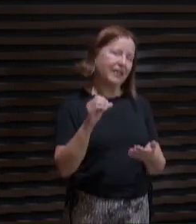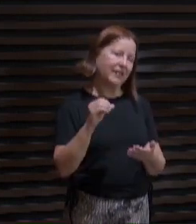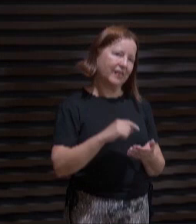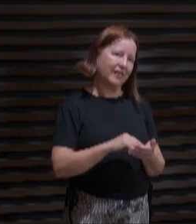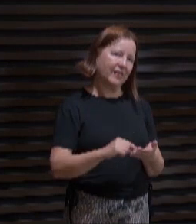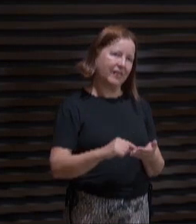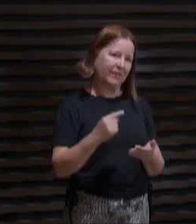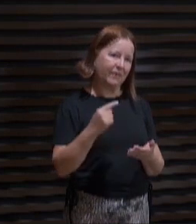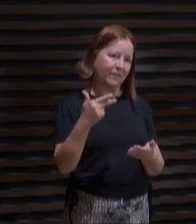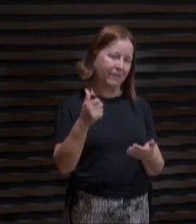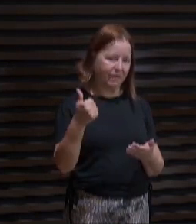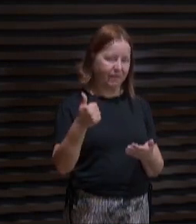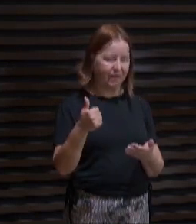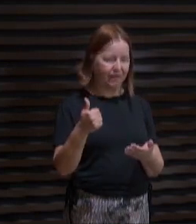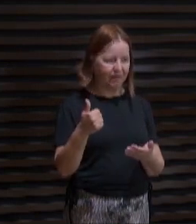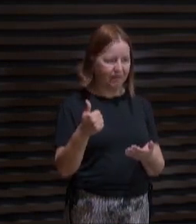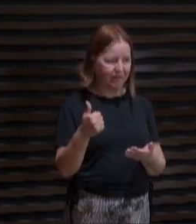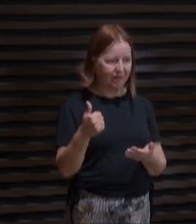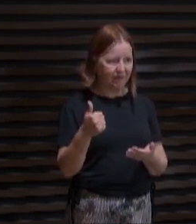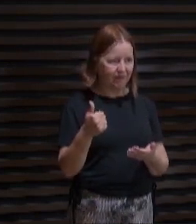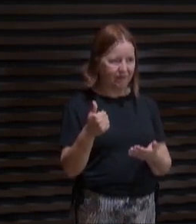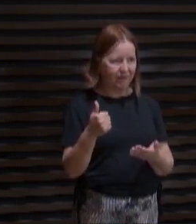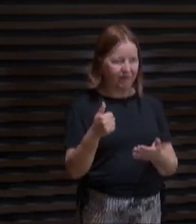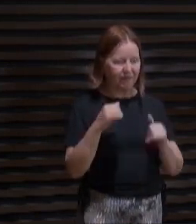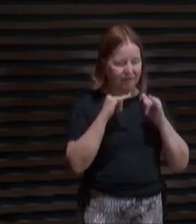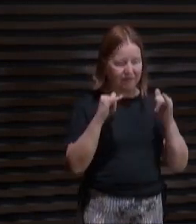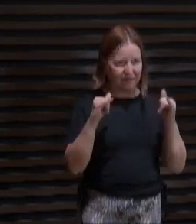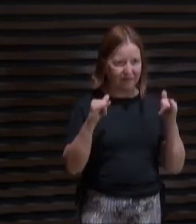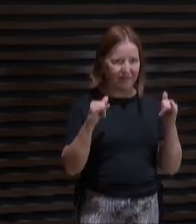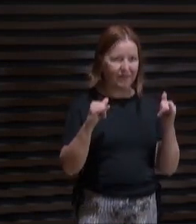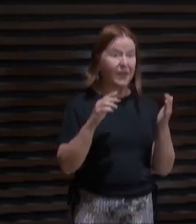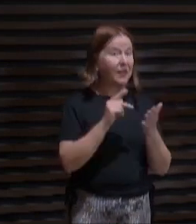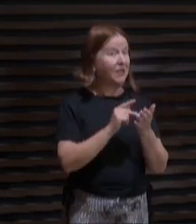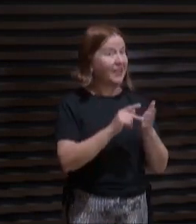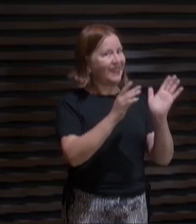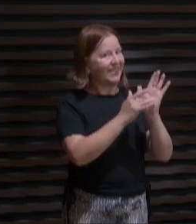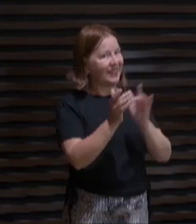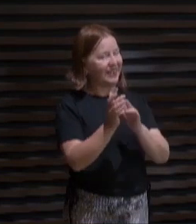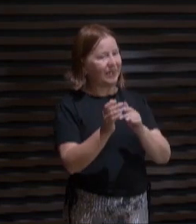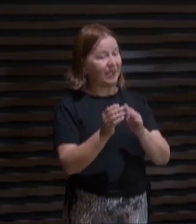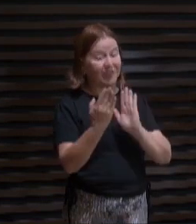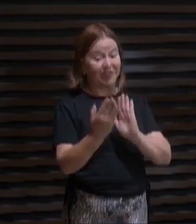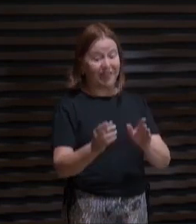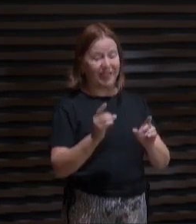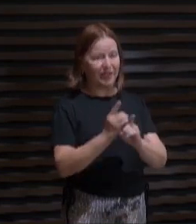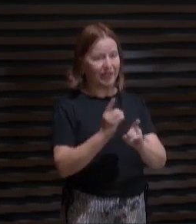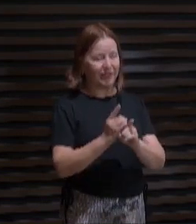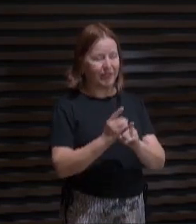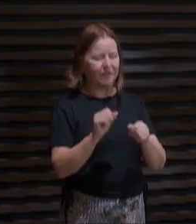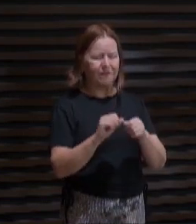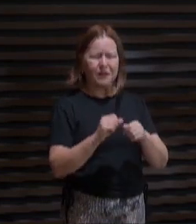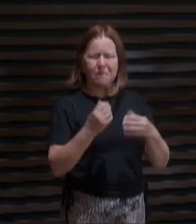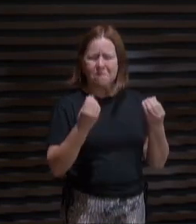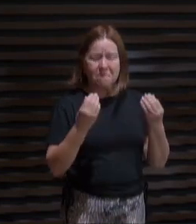que é o que ele vai dizer. Na verdade, fez Jesus, diante dos seus discípulos, muitos outros sinais